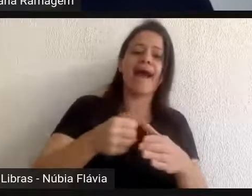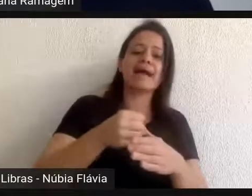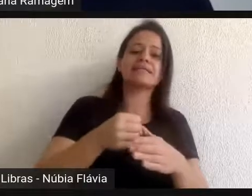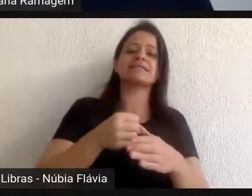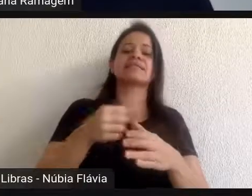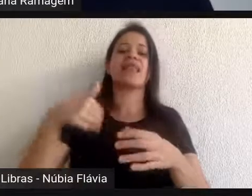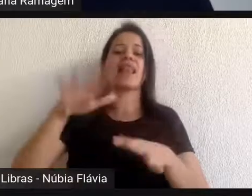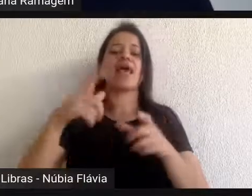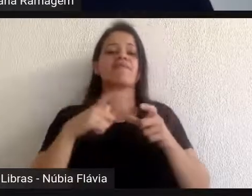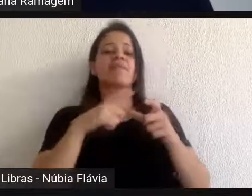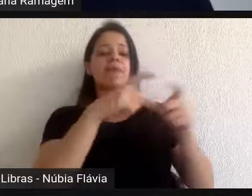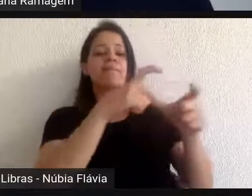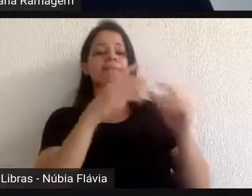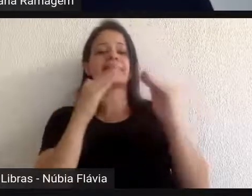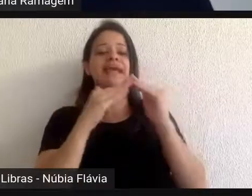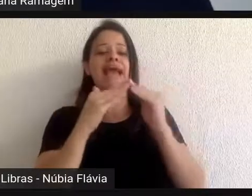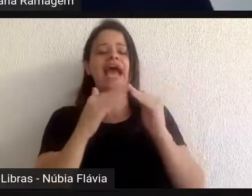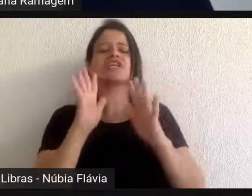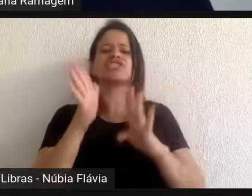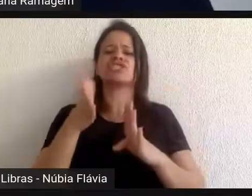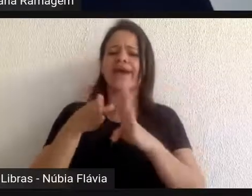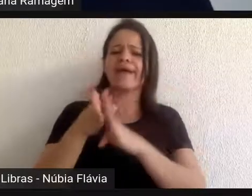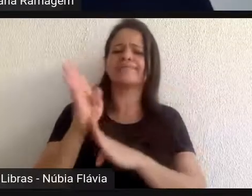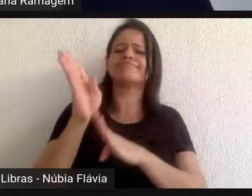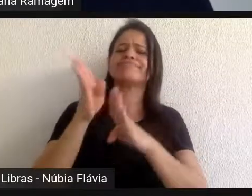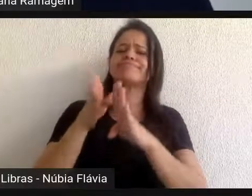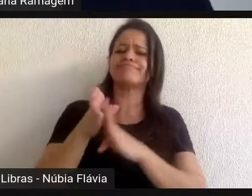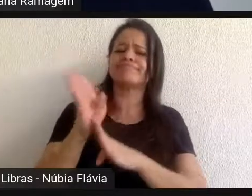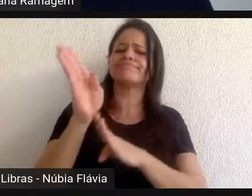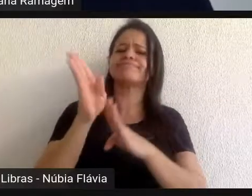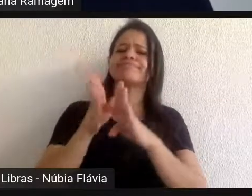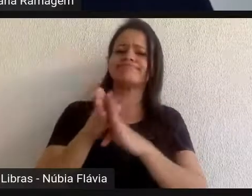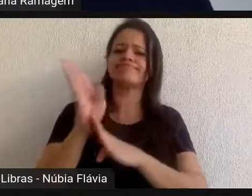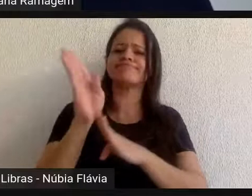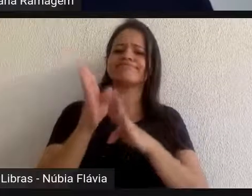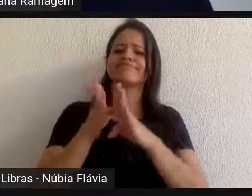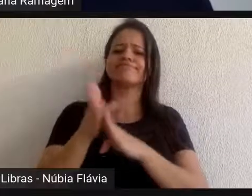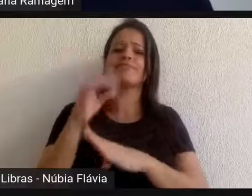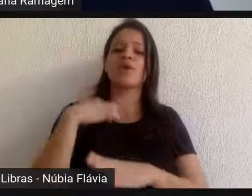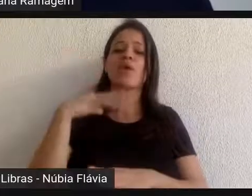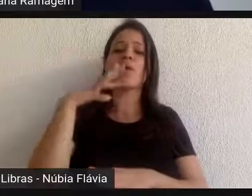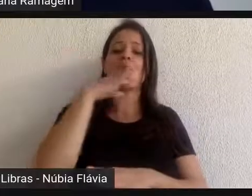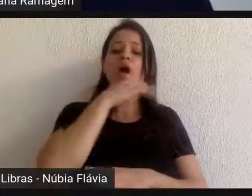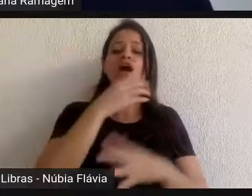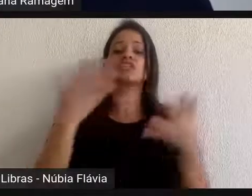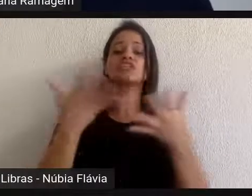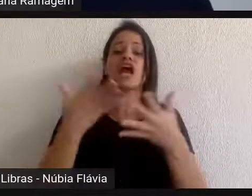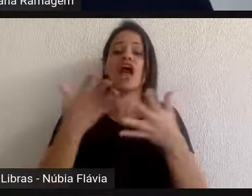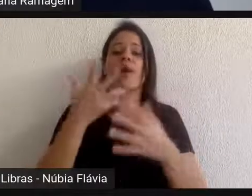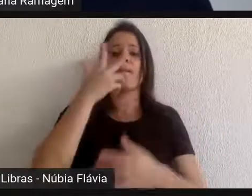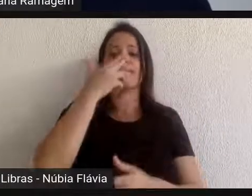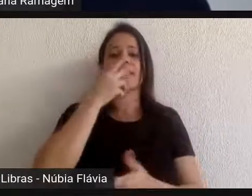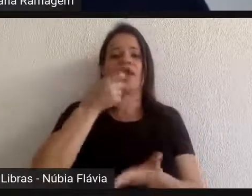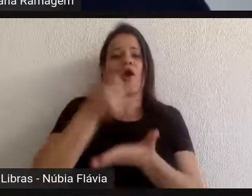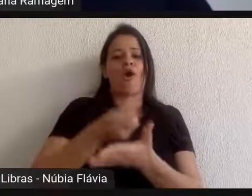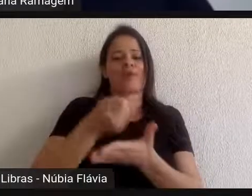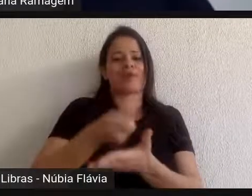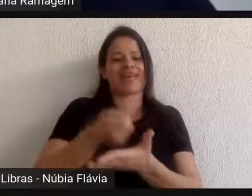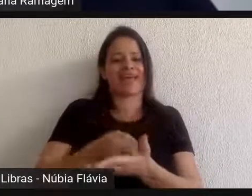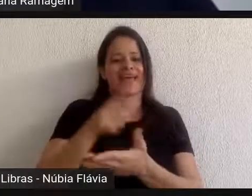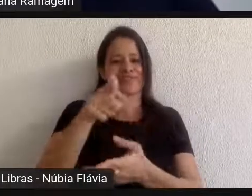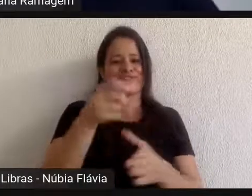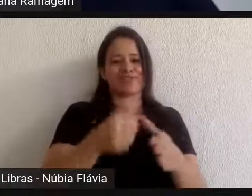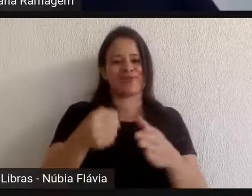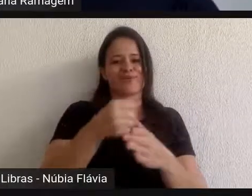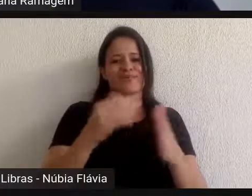muito no pé das pessoas em relação a isso, né? Então eu acho que acabou obrigando, foi meio no susto, né? Mas